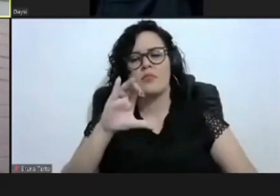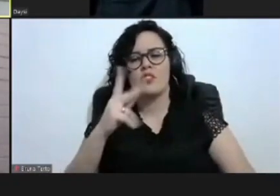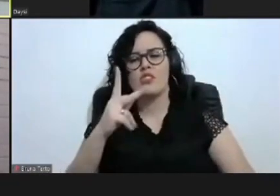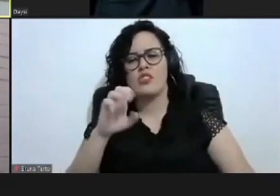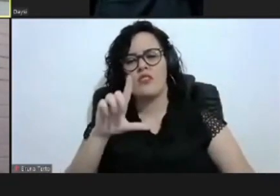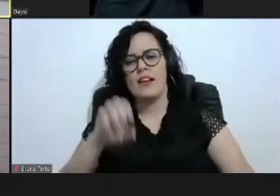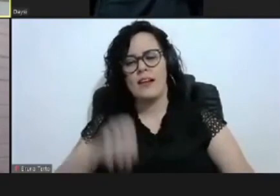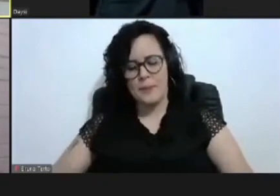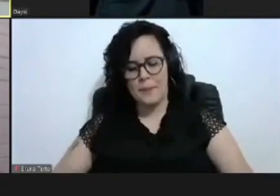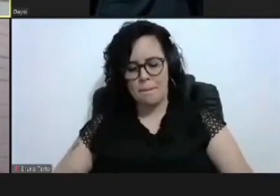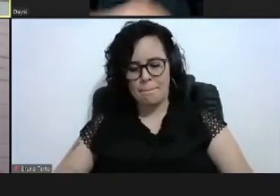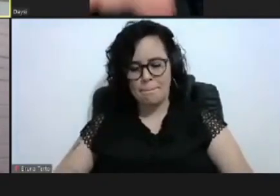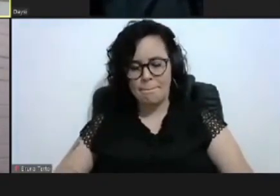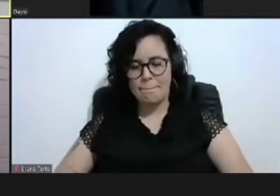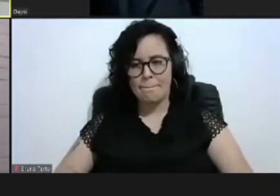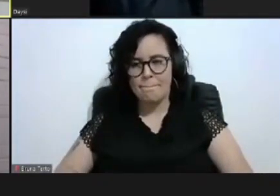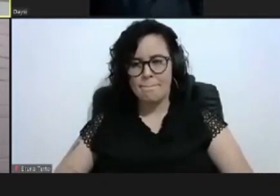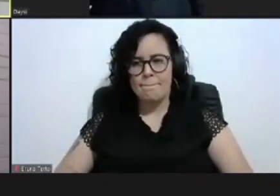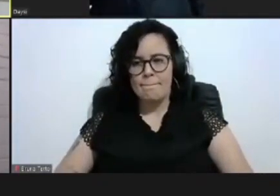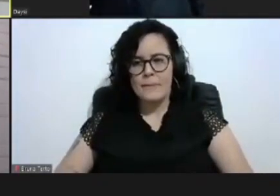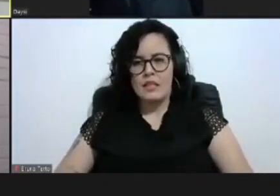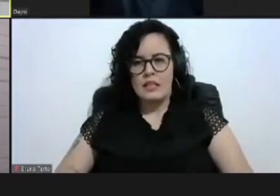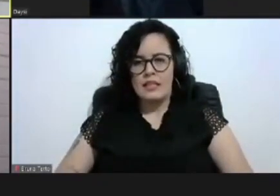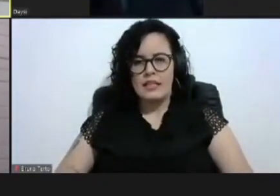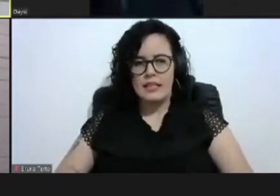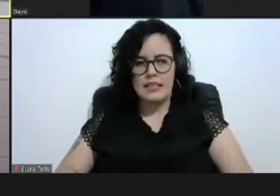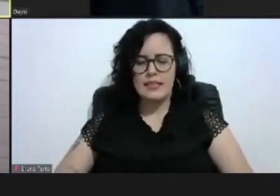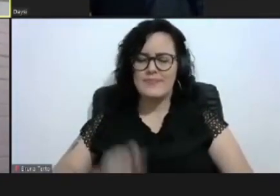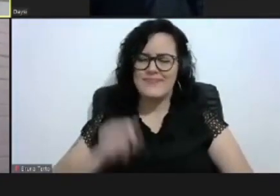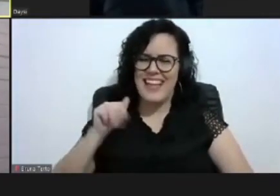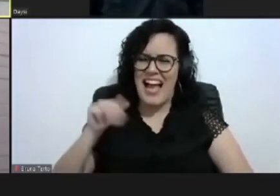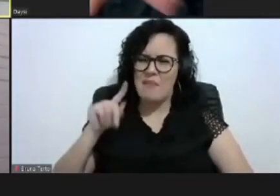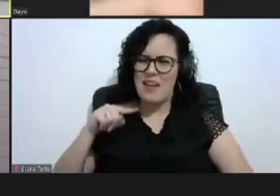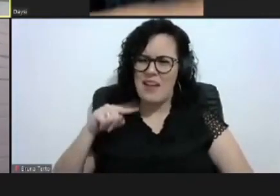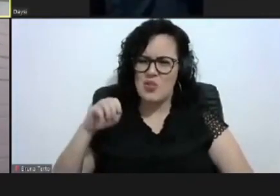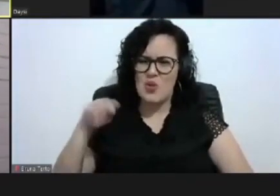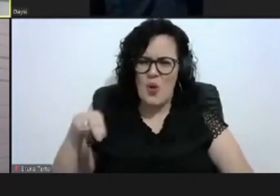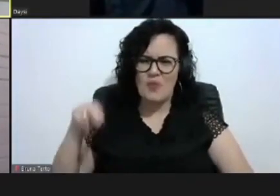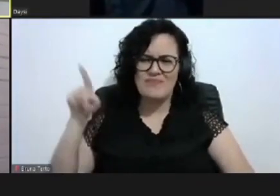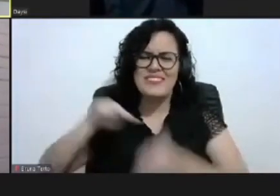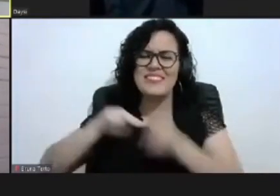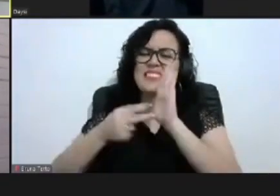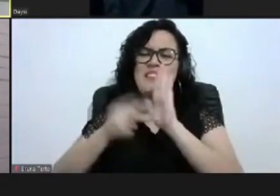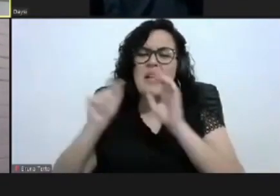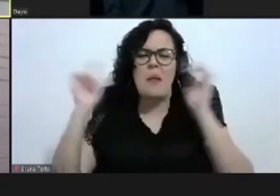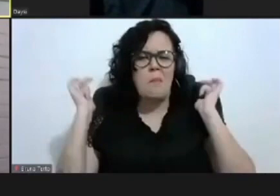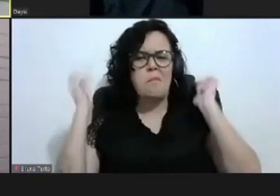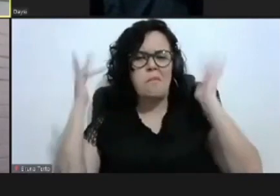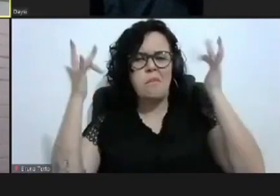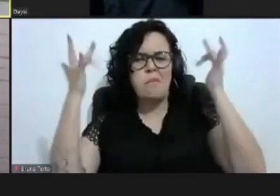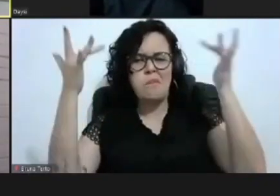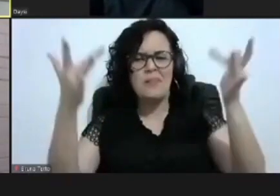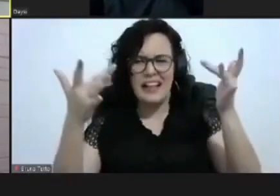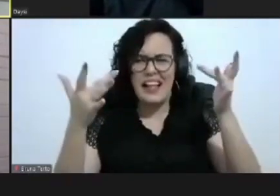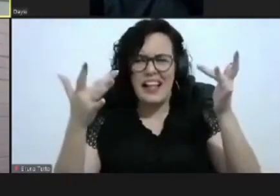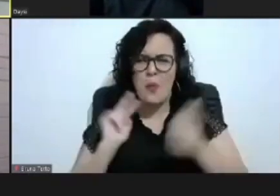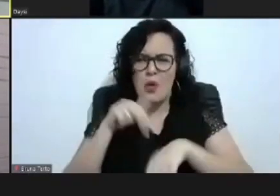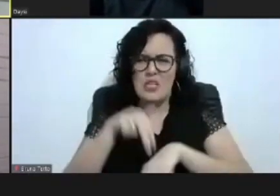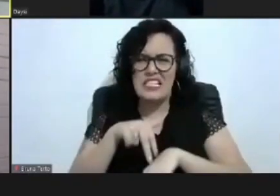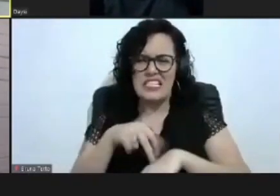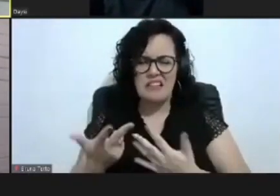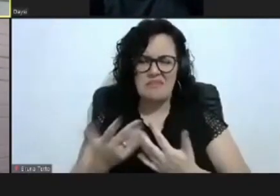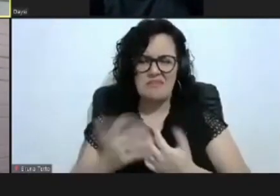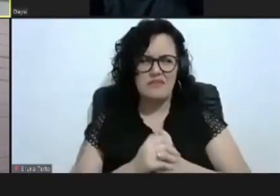ação predatória, o que a gente pode considerar uma ação predatória, do ponto de vista